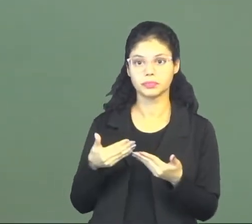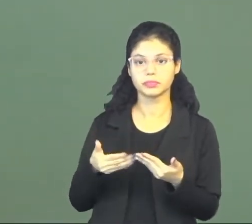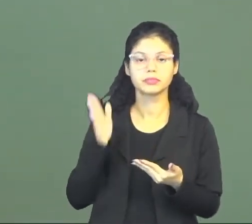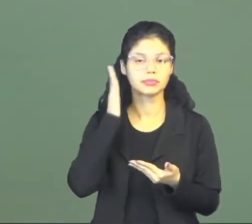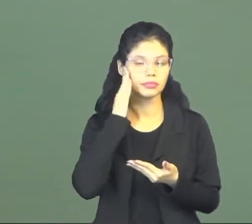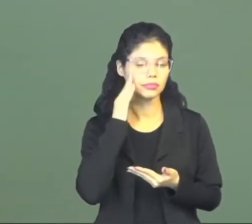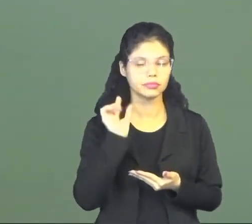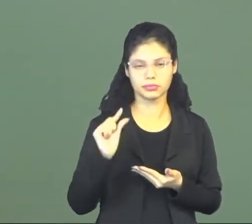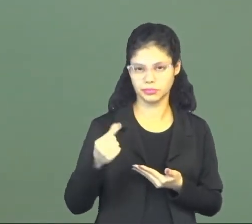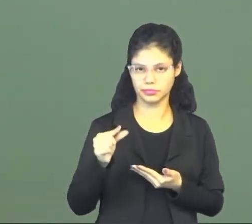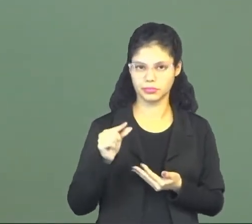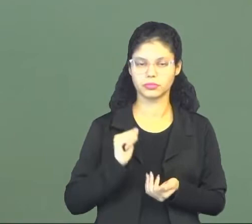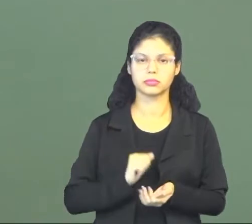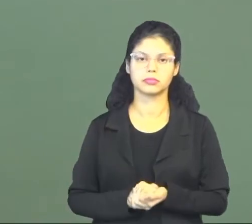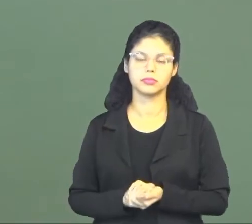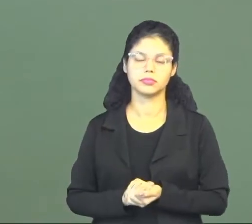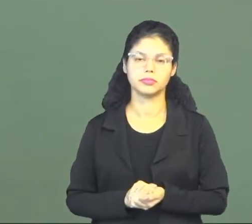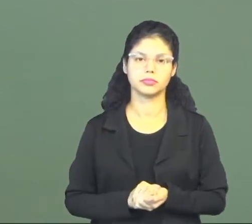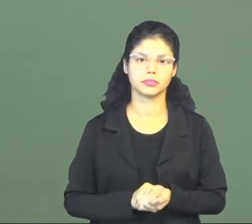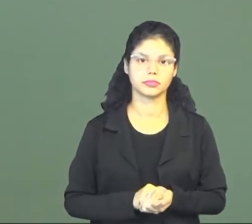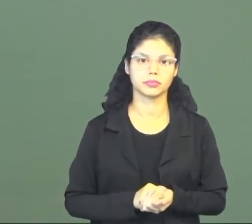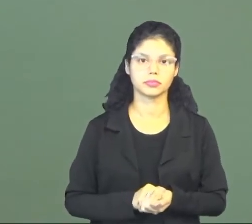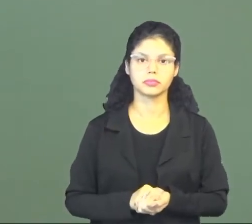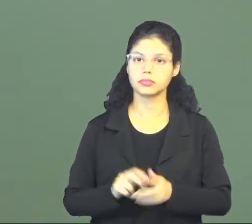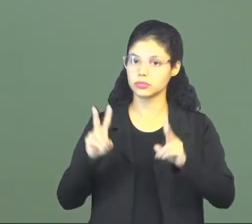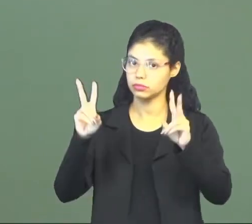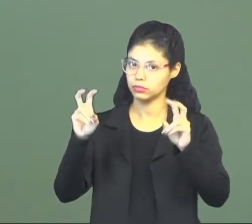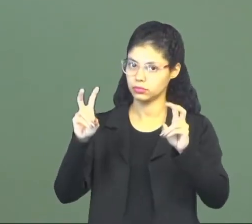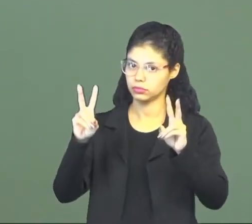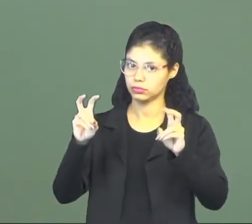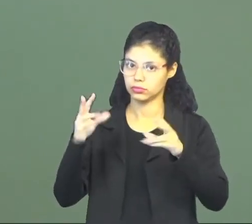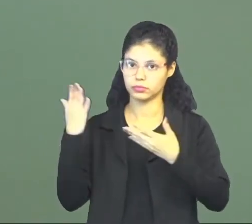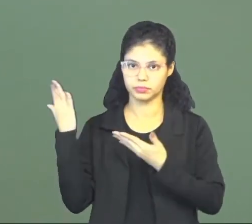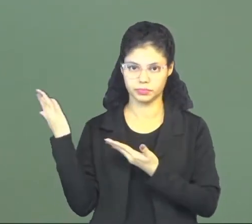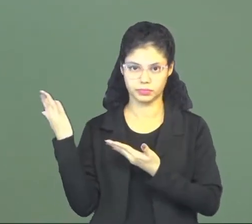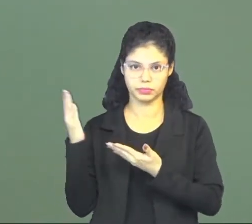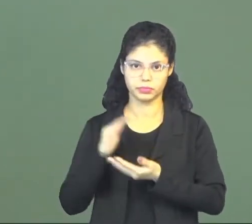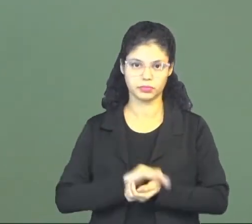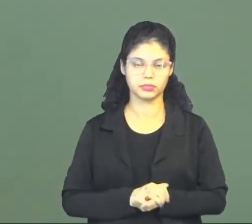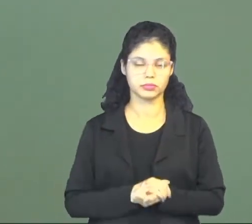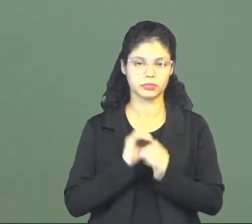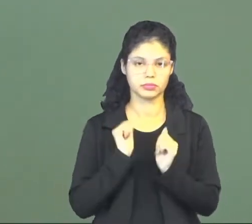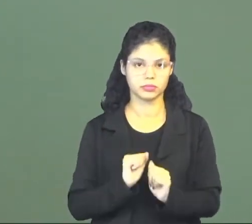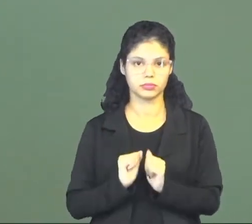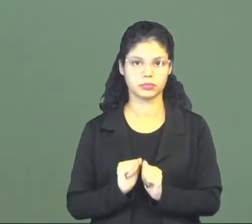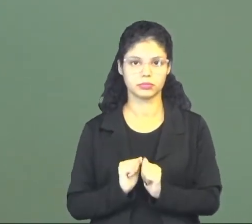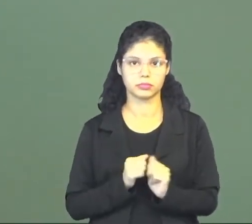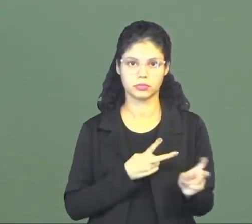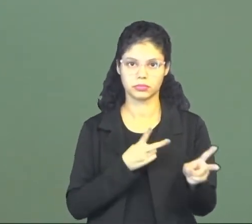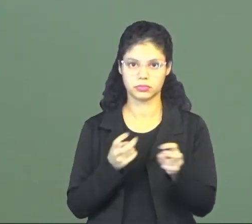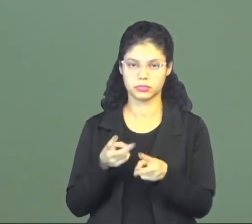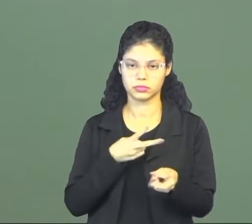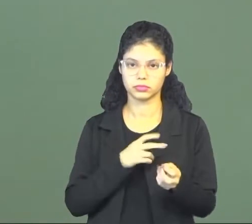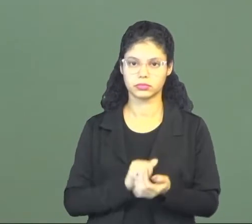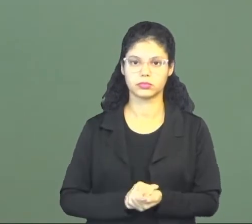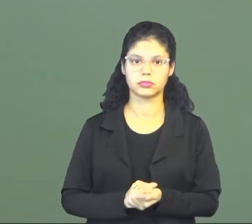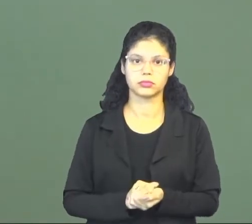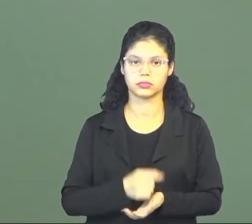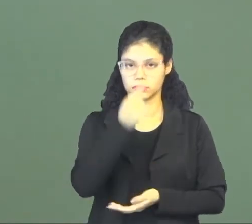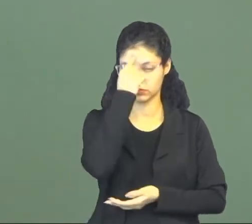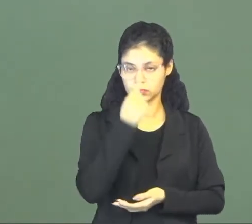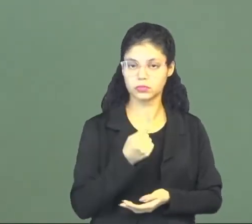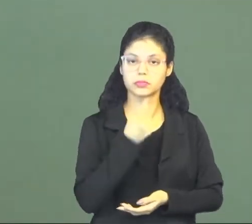vamos entender um pouquinho mais sobre esse aspecto, tá bom? Onde nós podemos observar